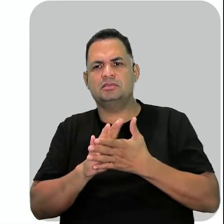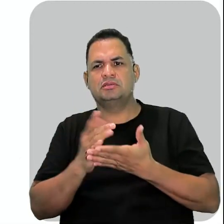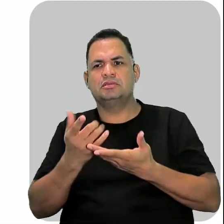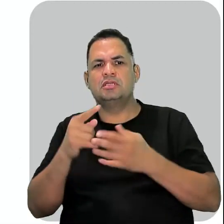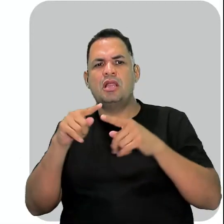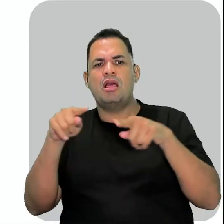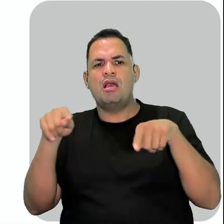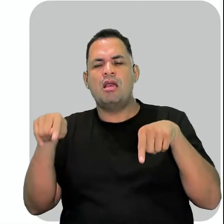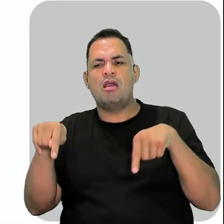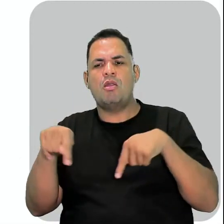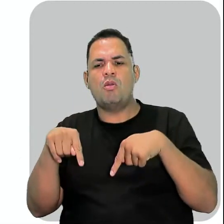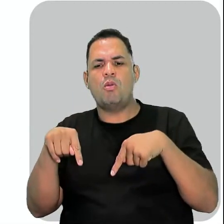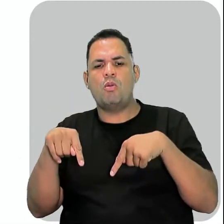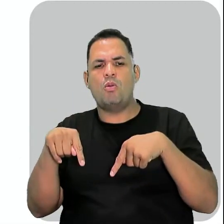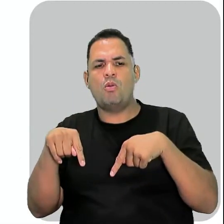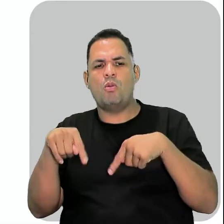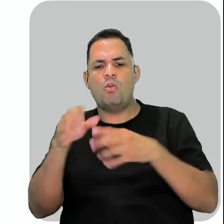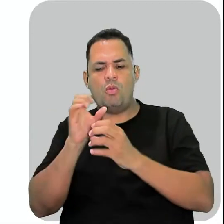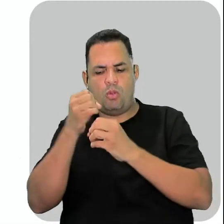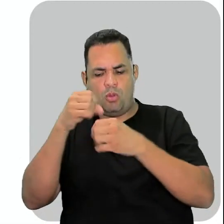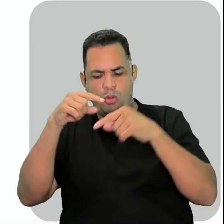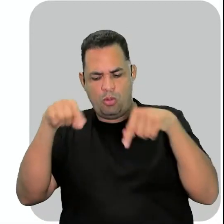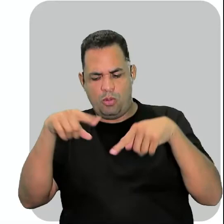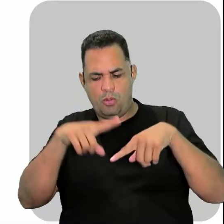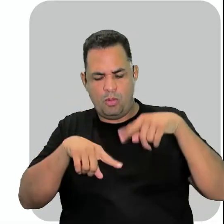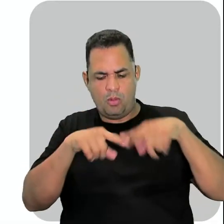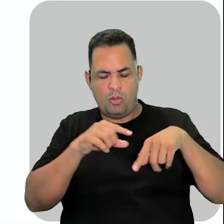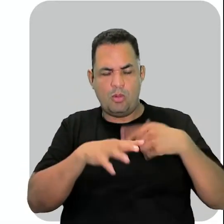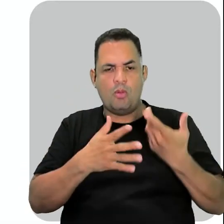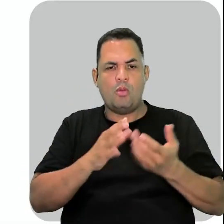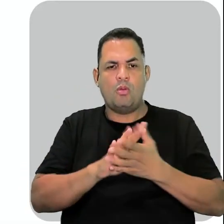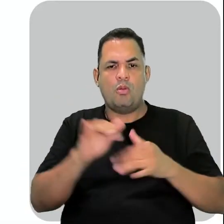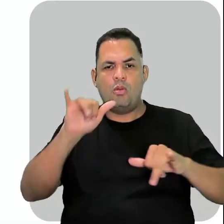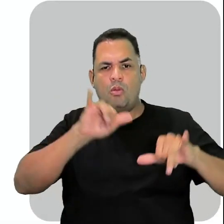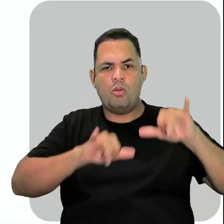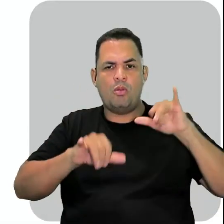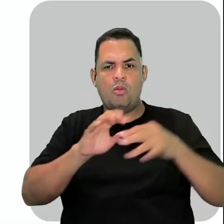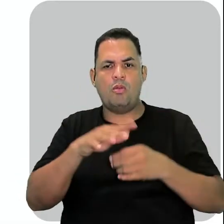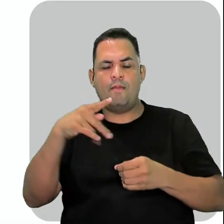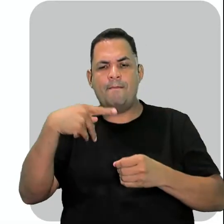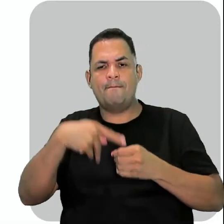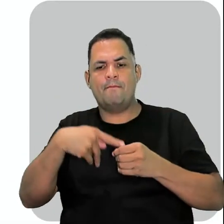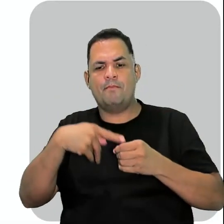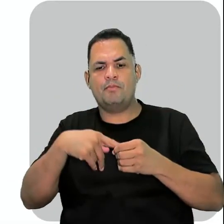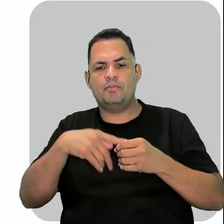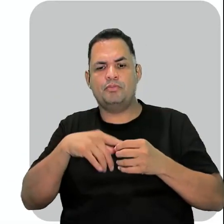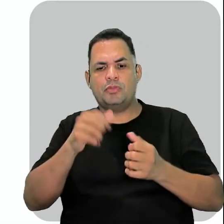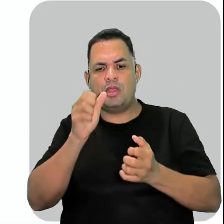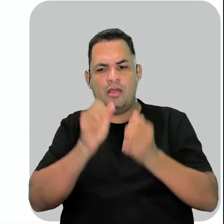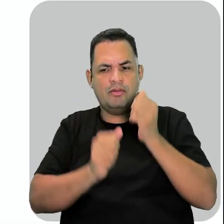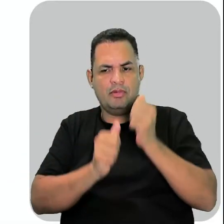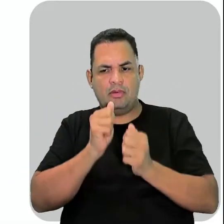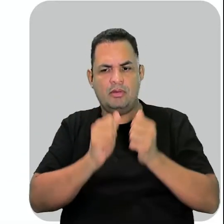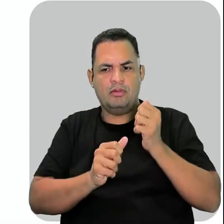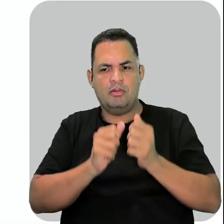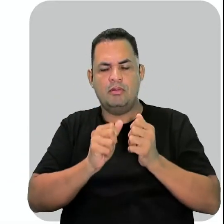obtidas a partir de produtos químicos, que são extraídos, por exemplo, do petróleo ou do